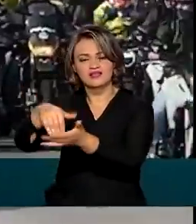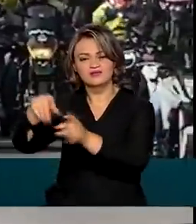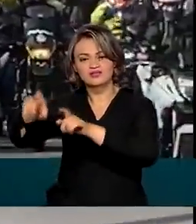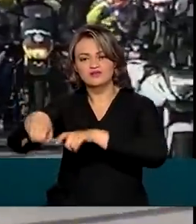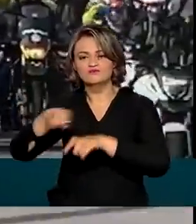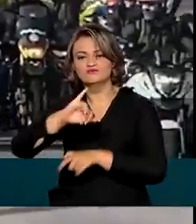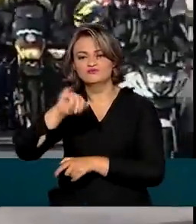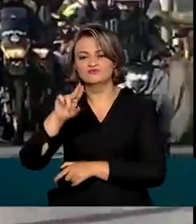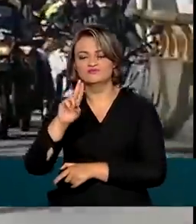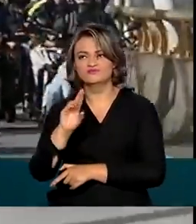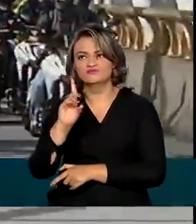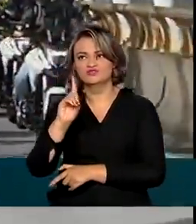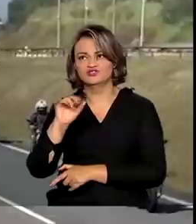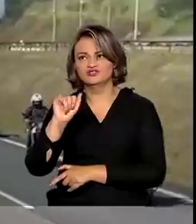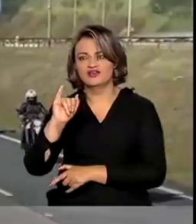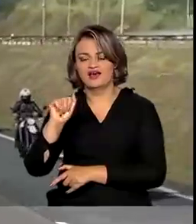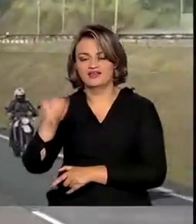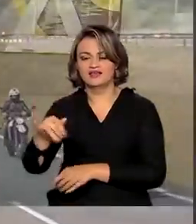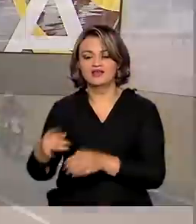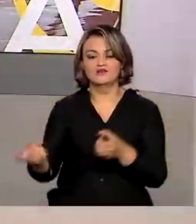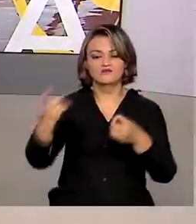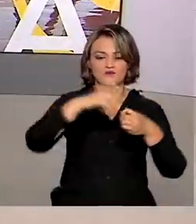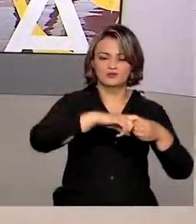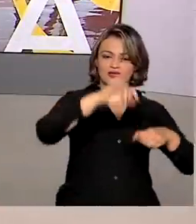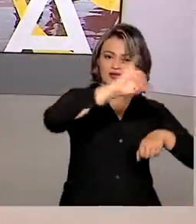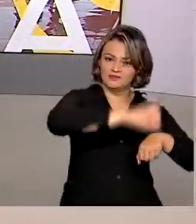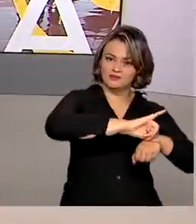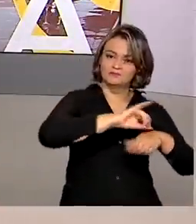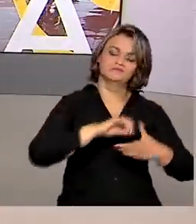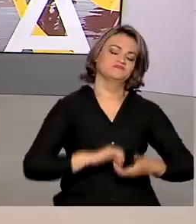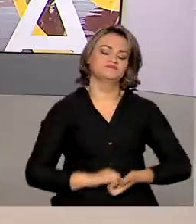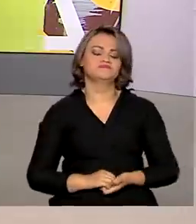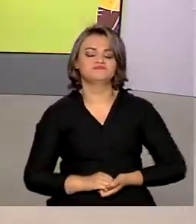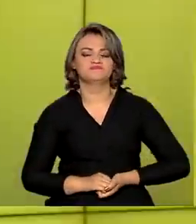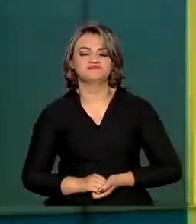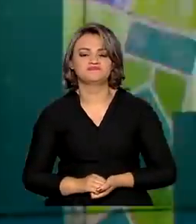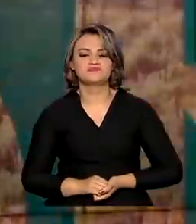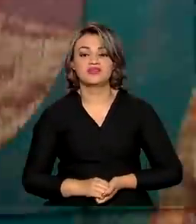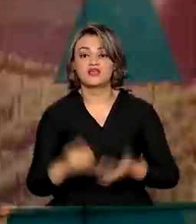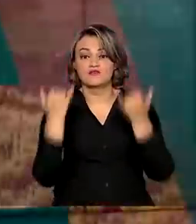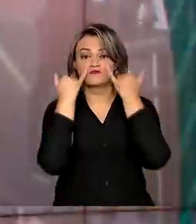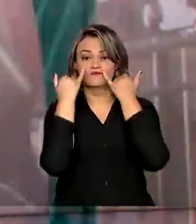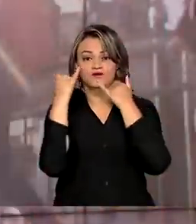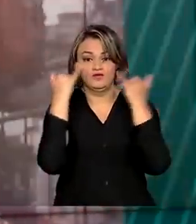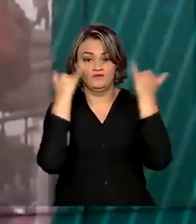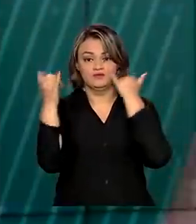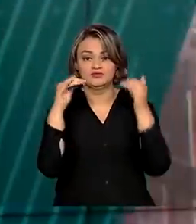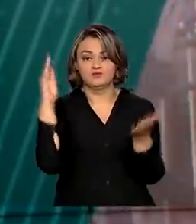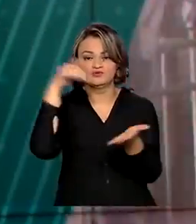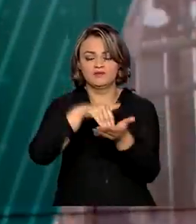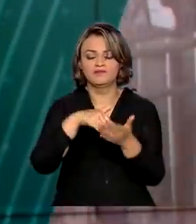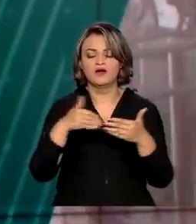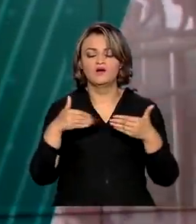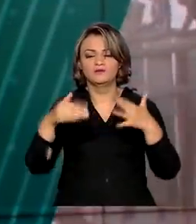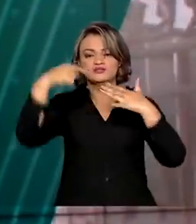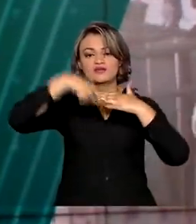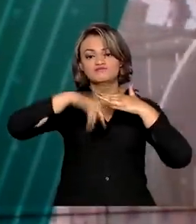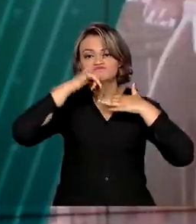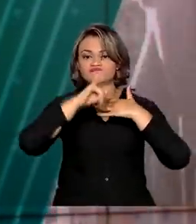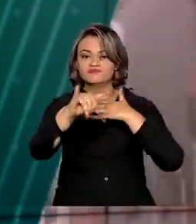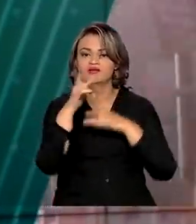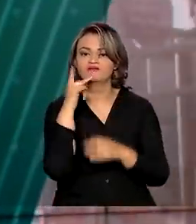interior em Jundiaí e retornou à capital finalizando no Parque do Ibirapuera última informação Ministério de Minas e energia